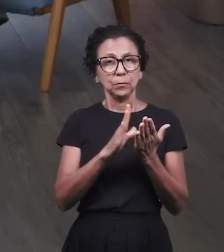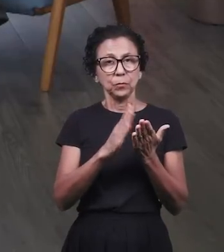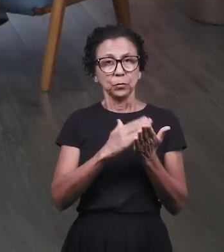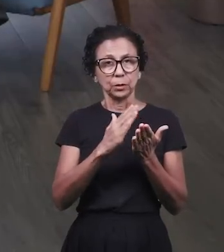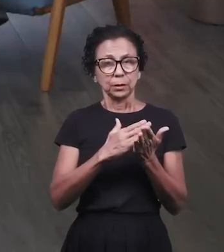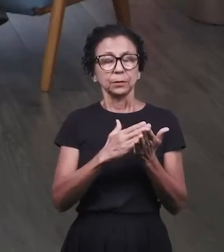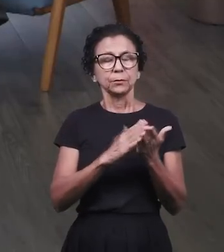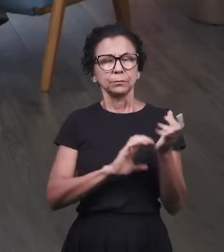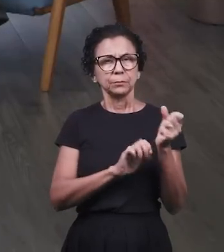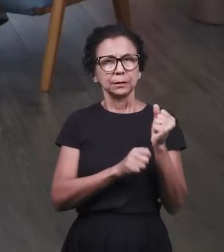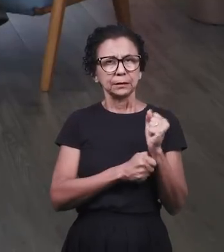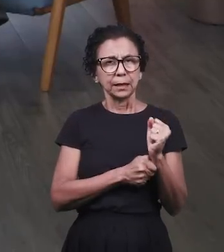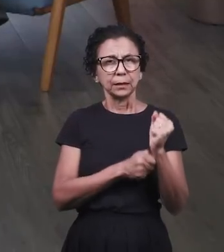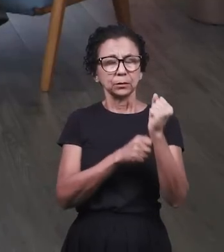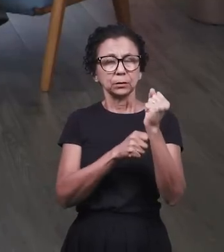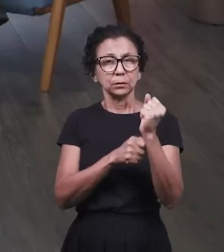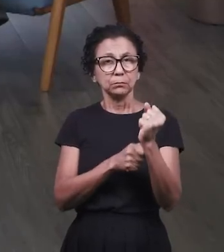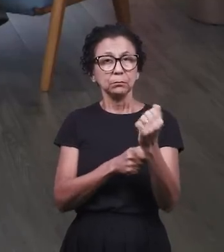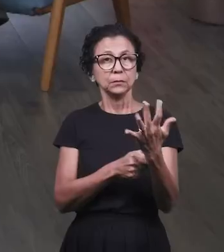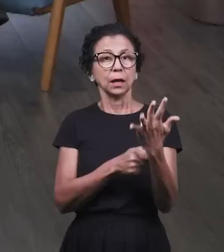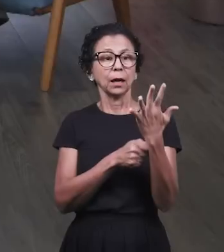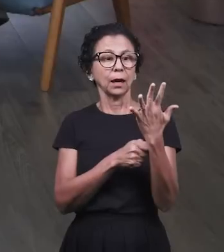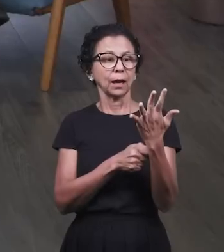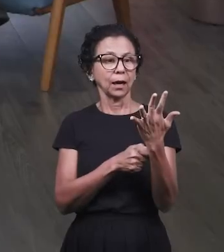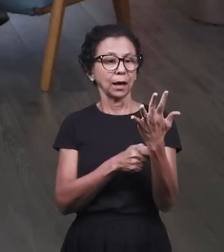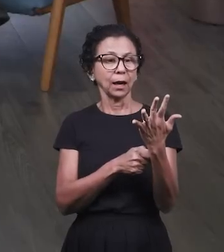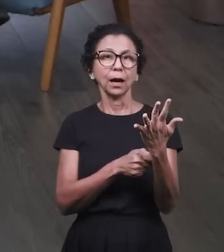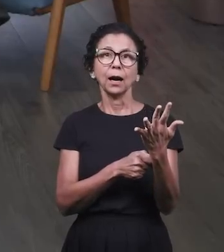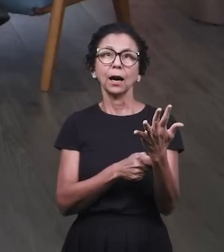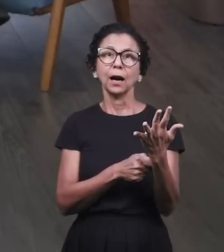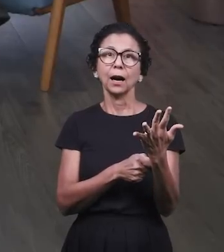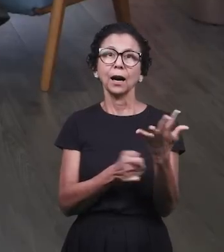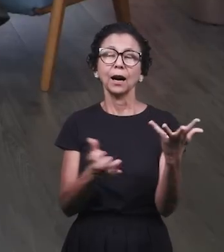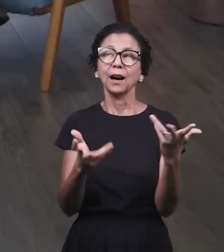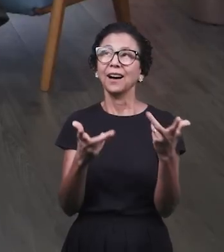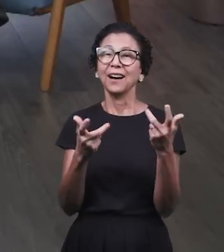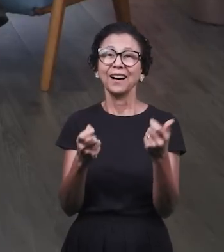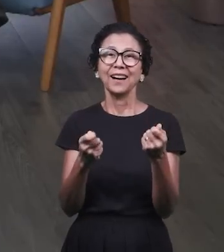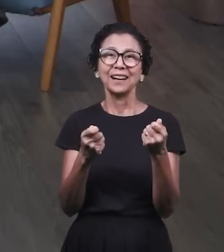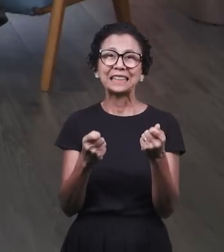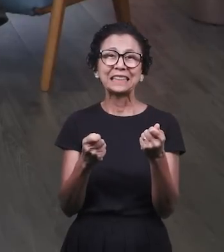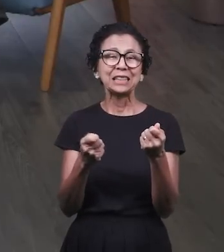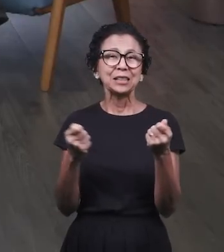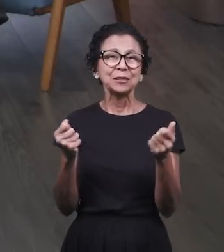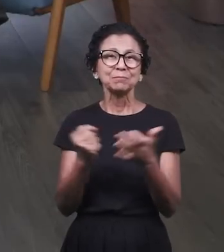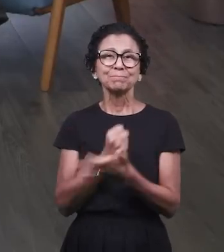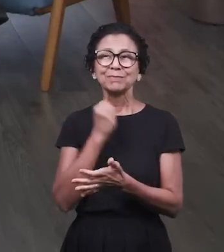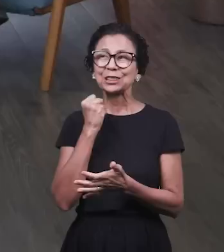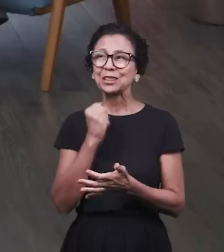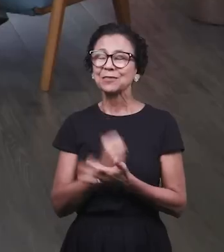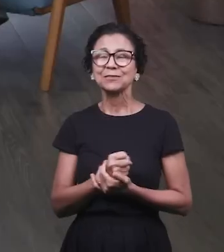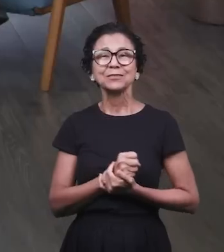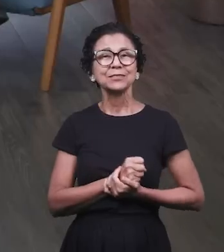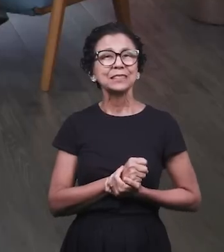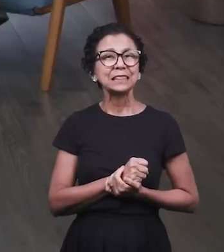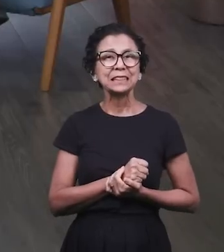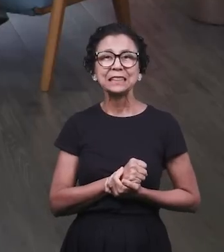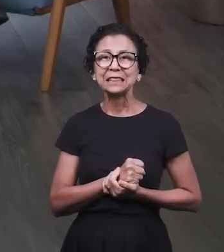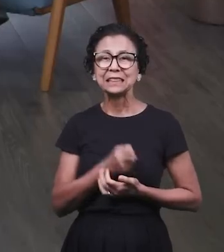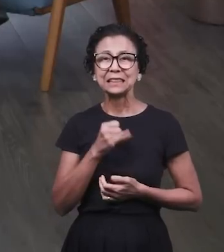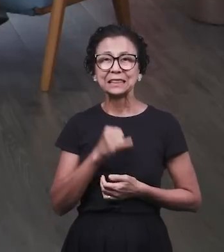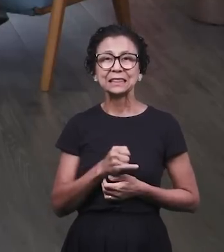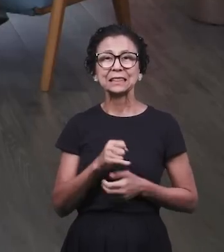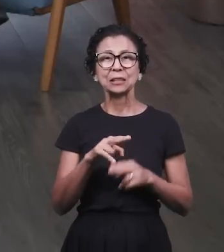é uma grande edificação quando nós vamos vendo que maravilha, como isso eu não entenderia nunca